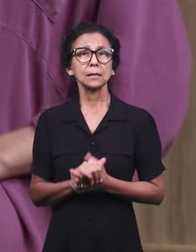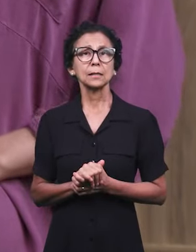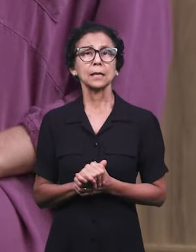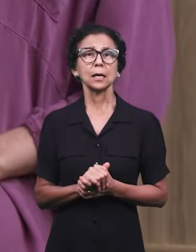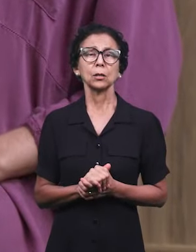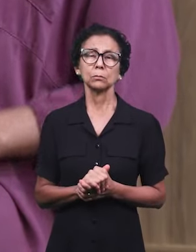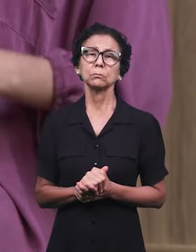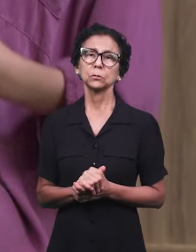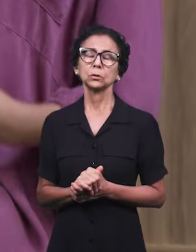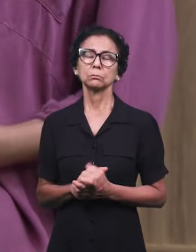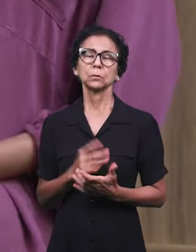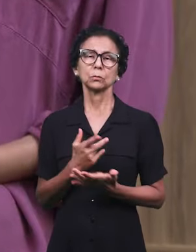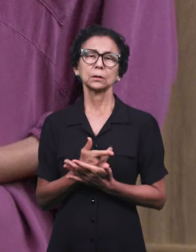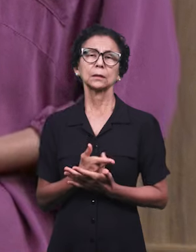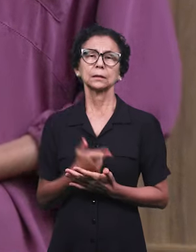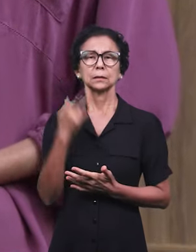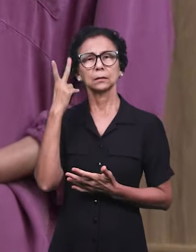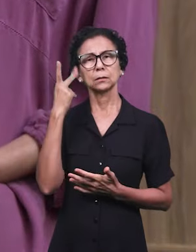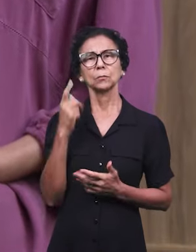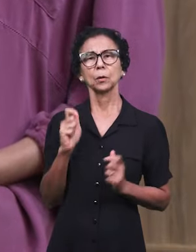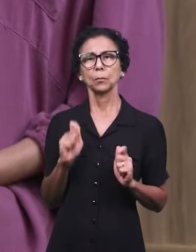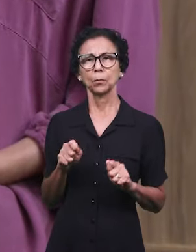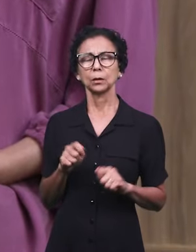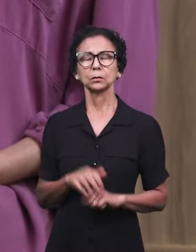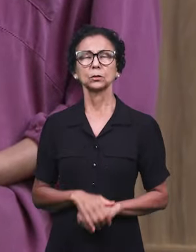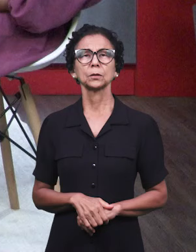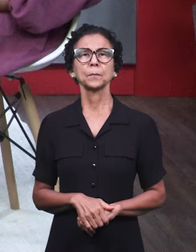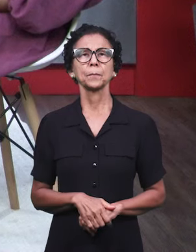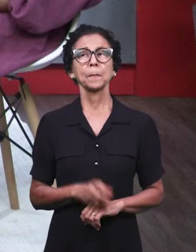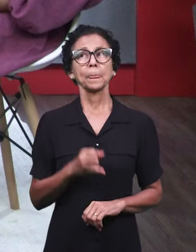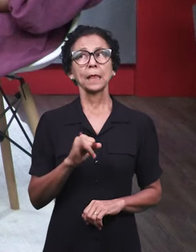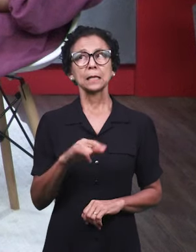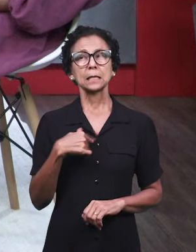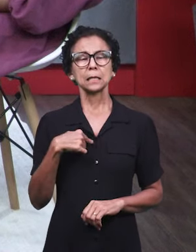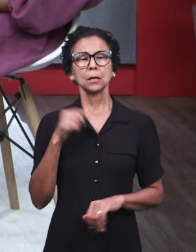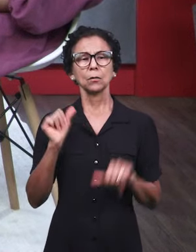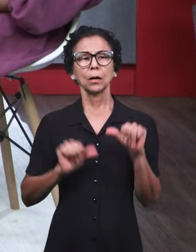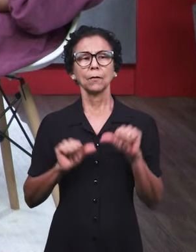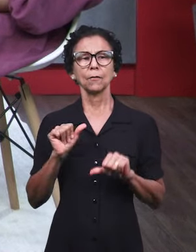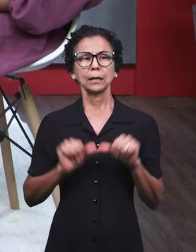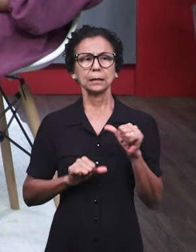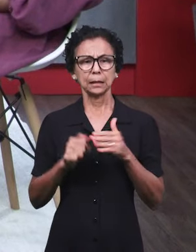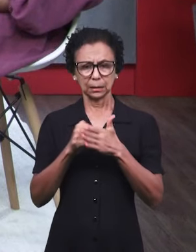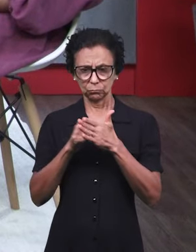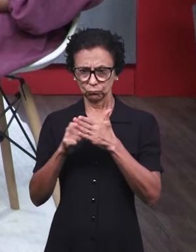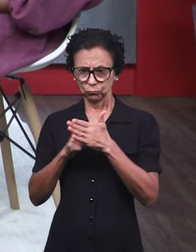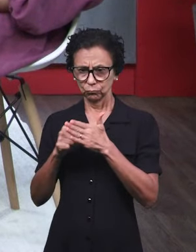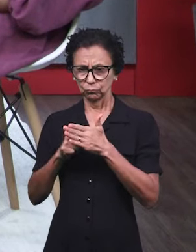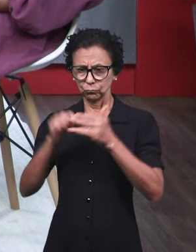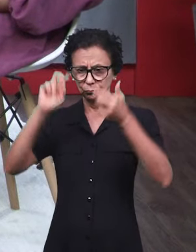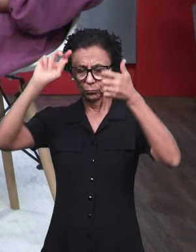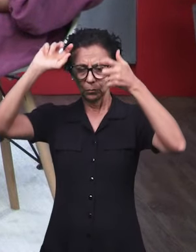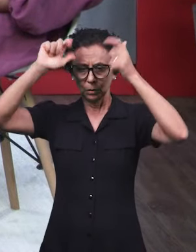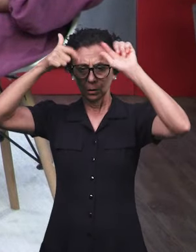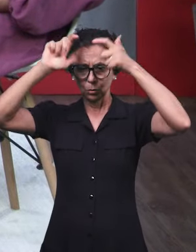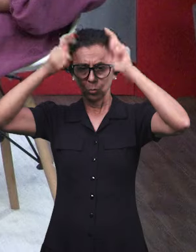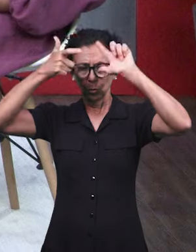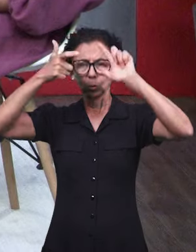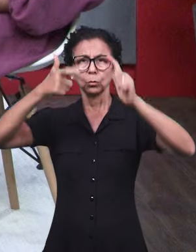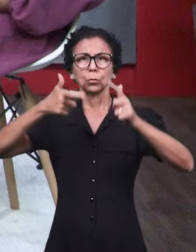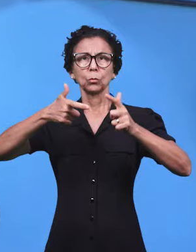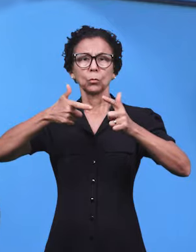da ansiedade, mas pode acontecer sim. Agora, doutora, se eu fui diagnosticado com o transtorno de